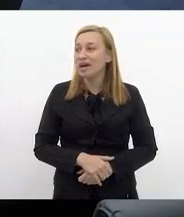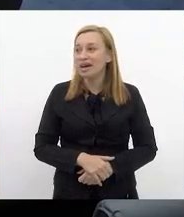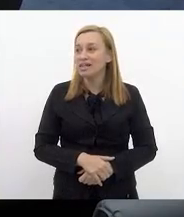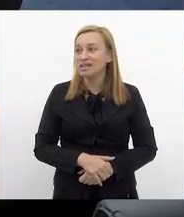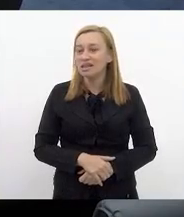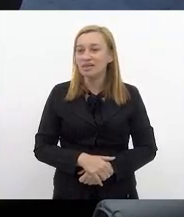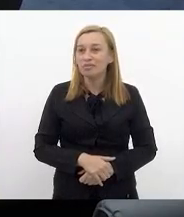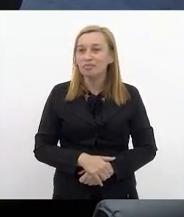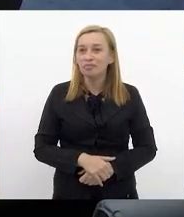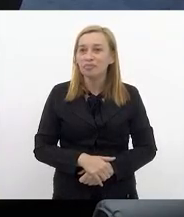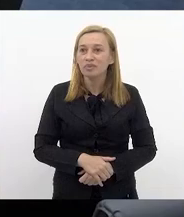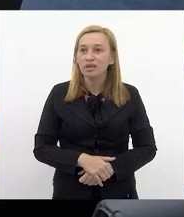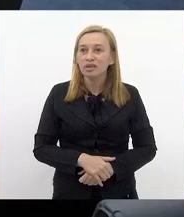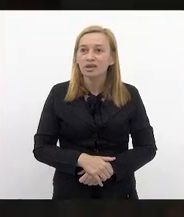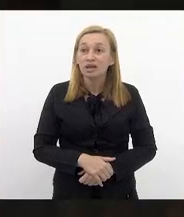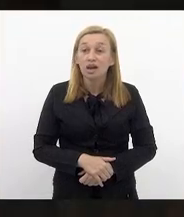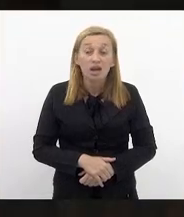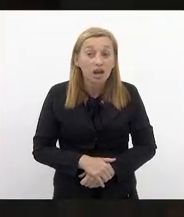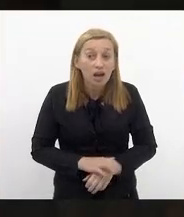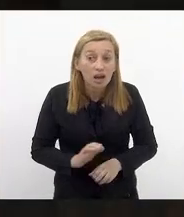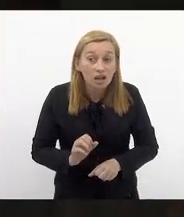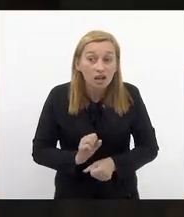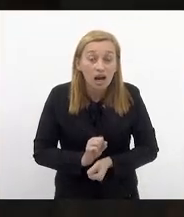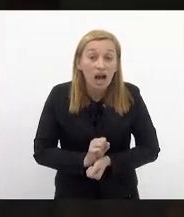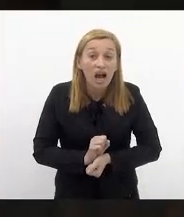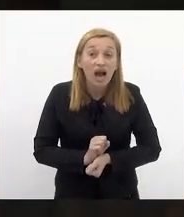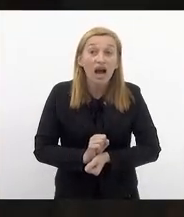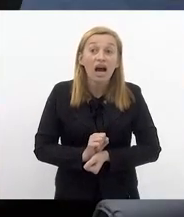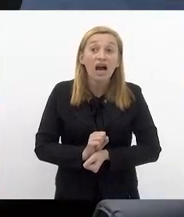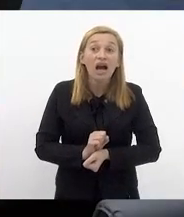Está acontecendo algum incêndio ou foi disparo?